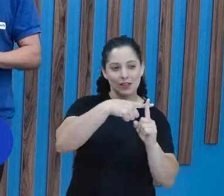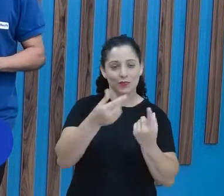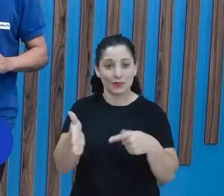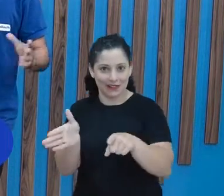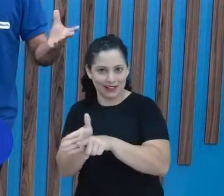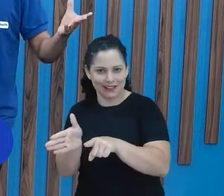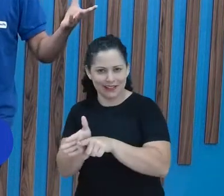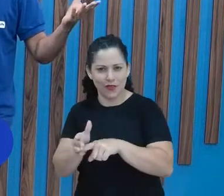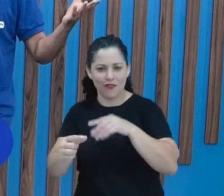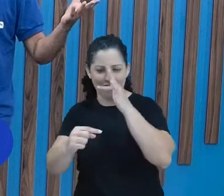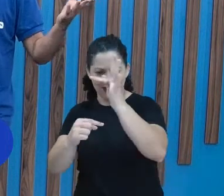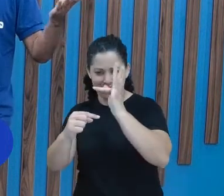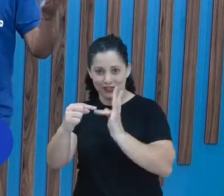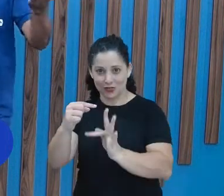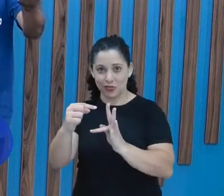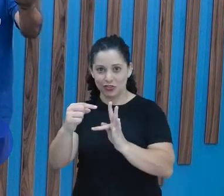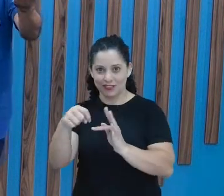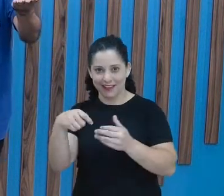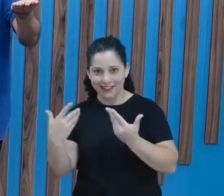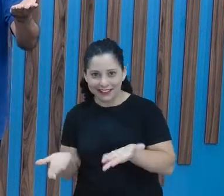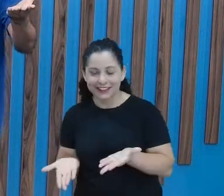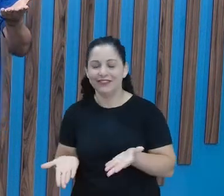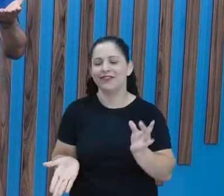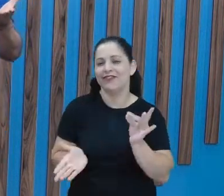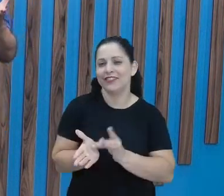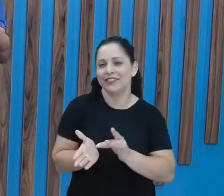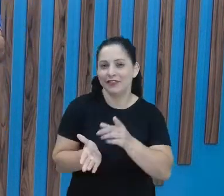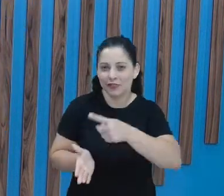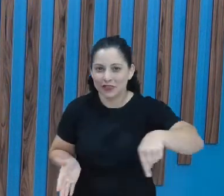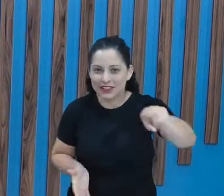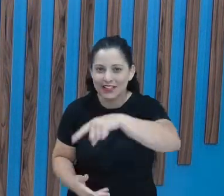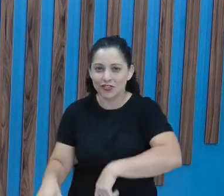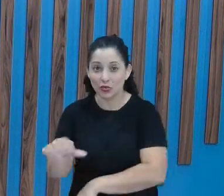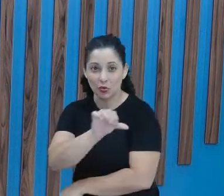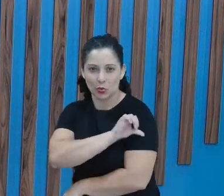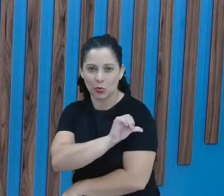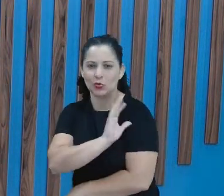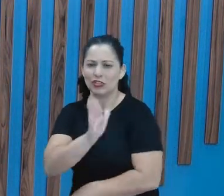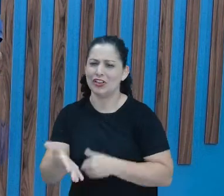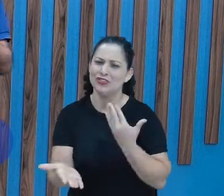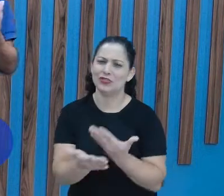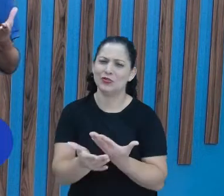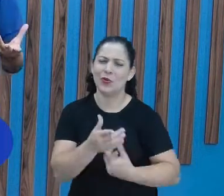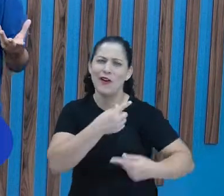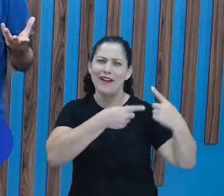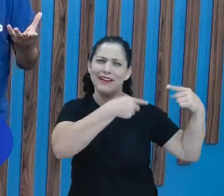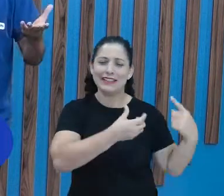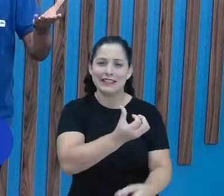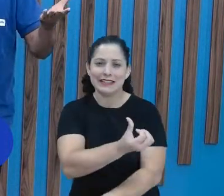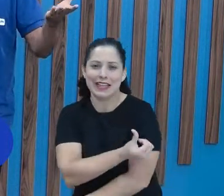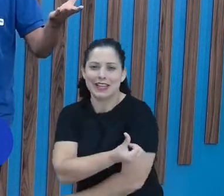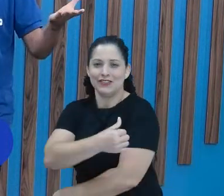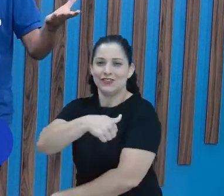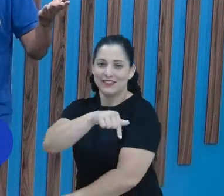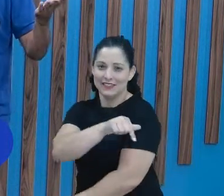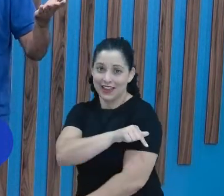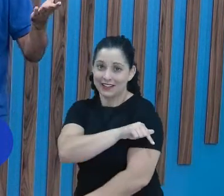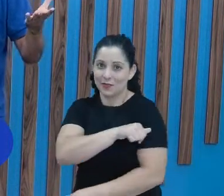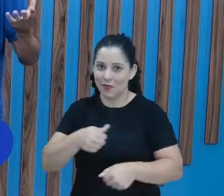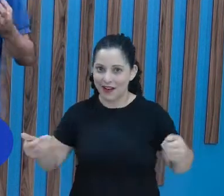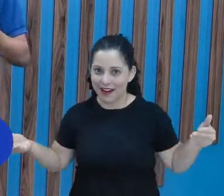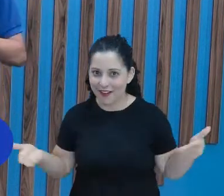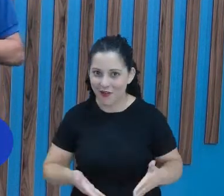subtração de frações. Claro que você, nono ano, já viu isso no sexto ano, no sétimo, está agora